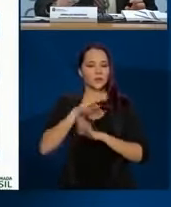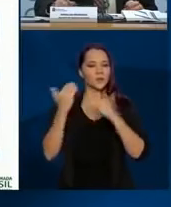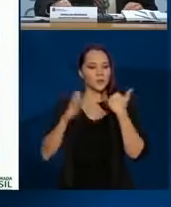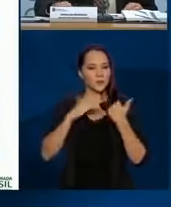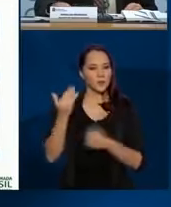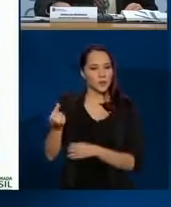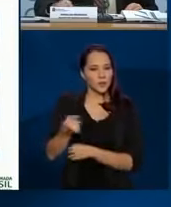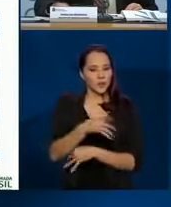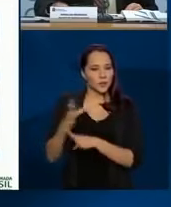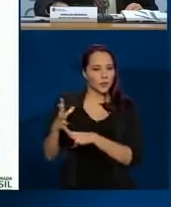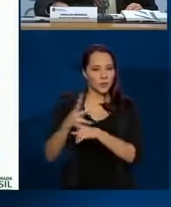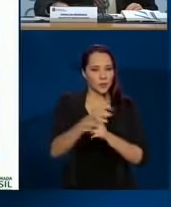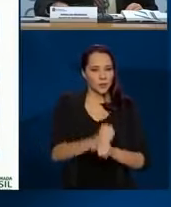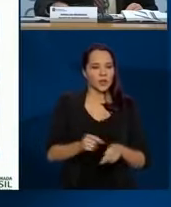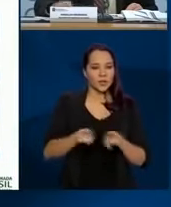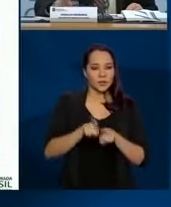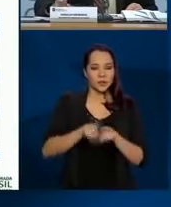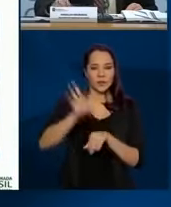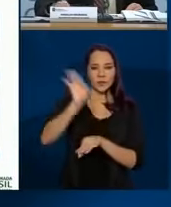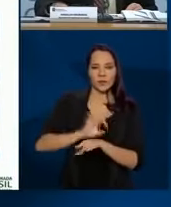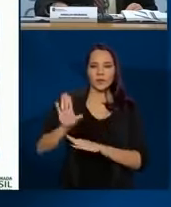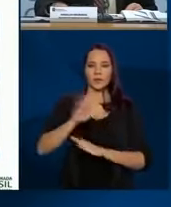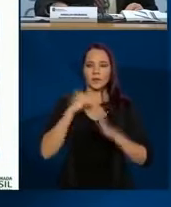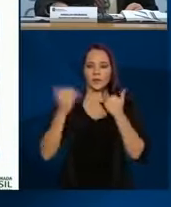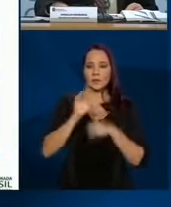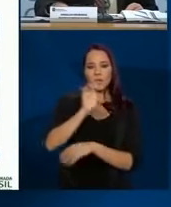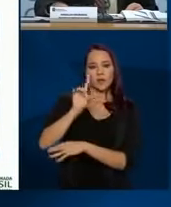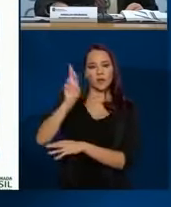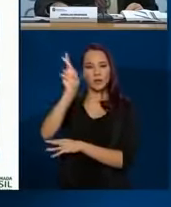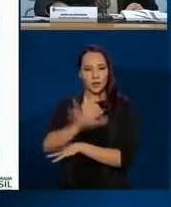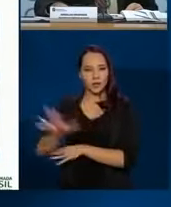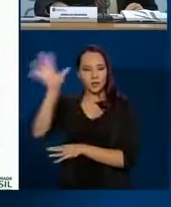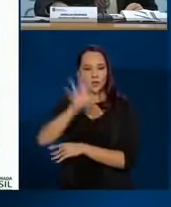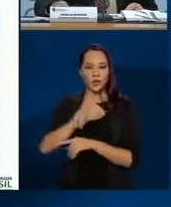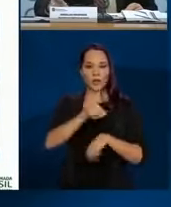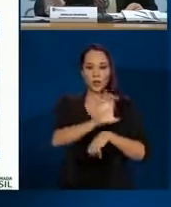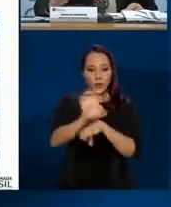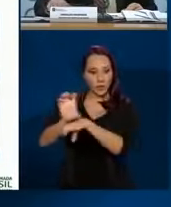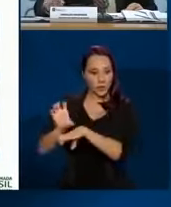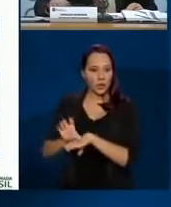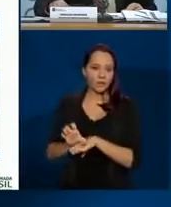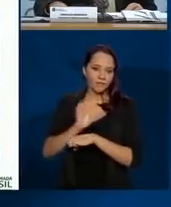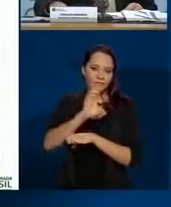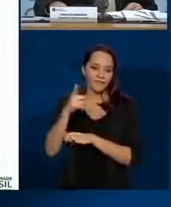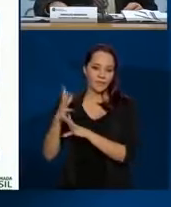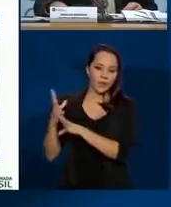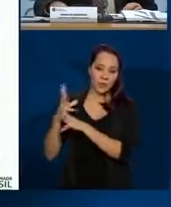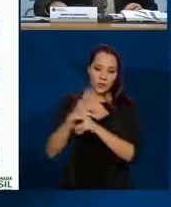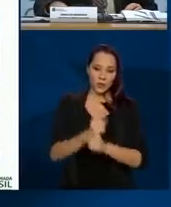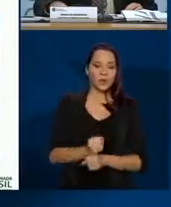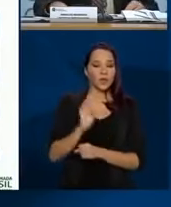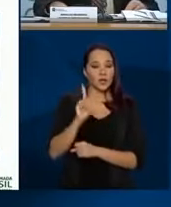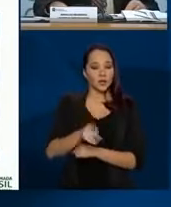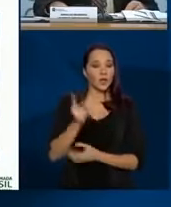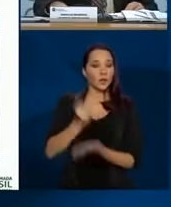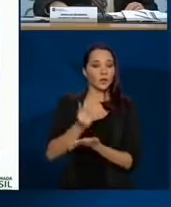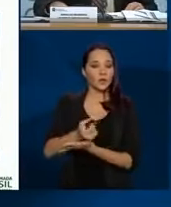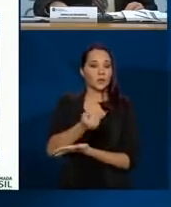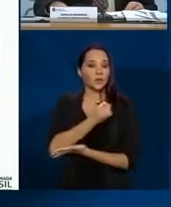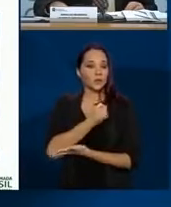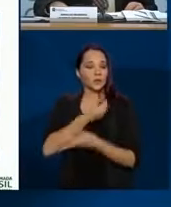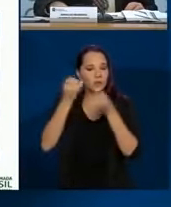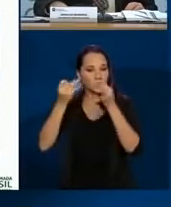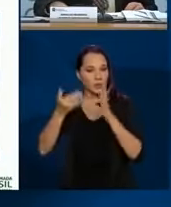novos, o total e a mortalidade por região e por estado, que, pelo óbvio, no total chega ao mesmo número que nós